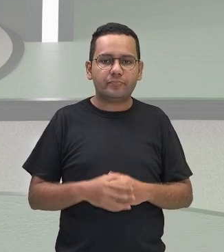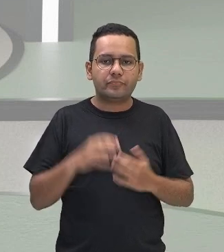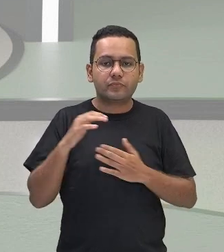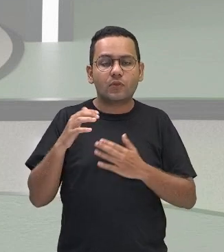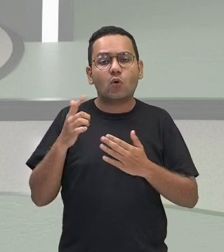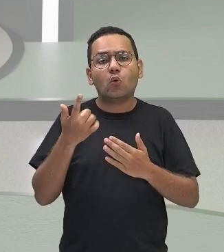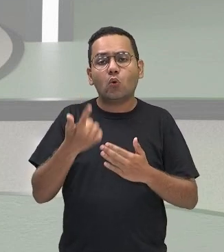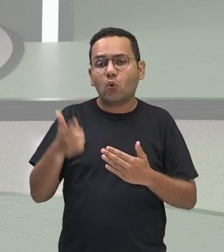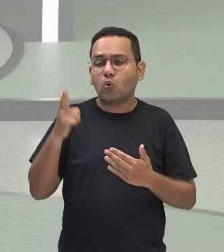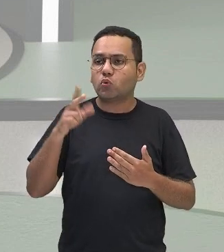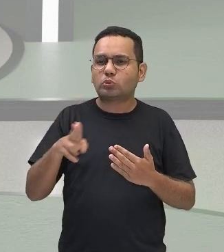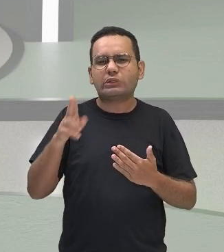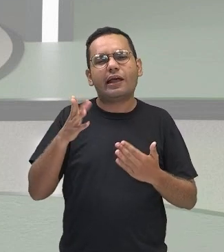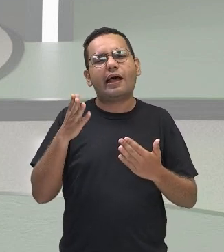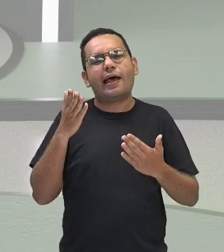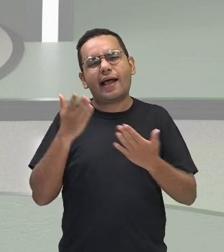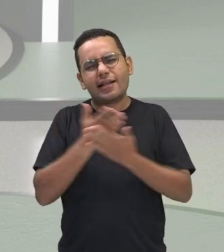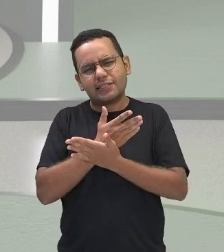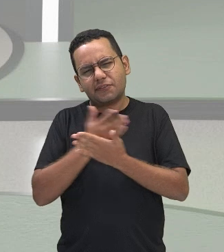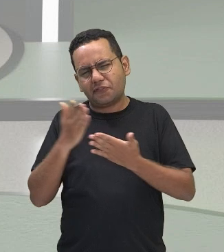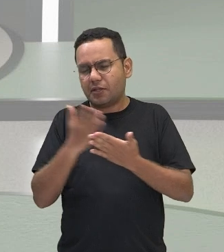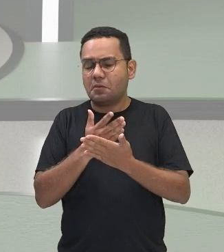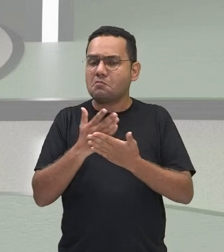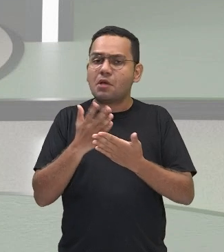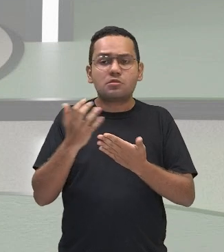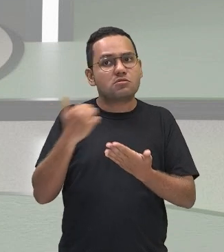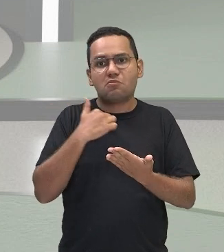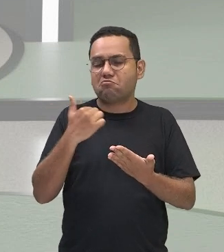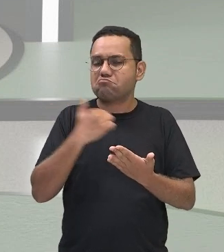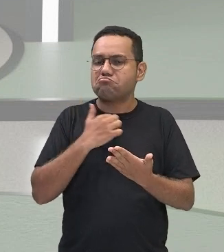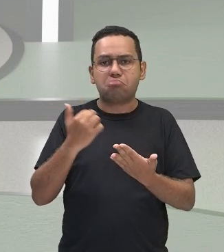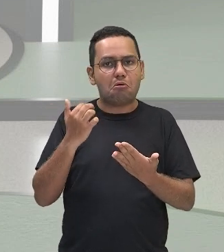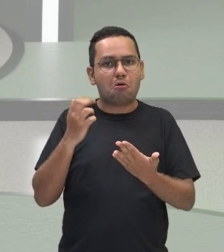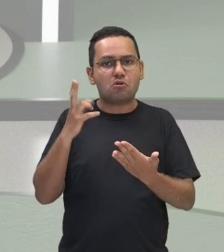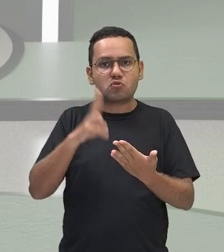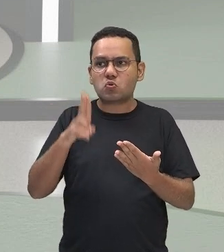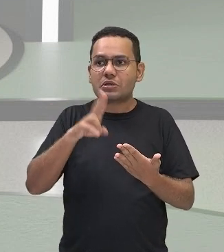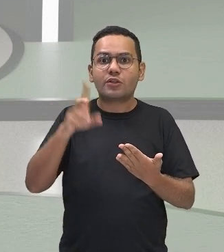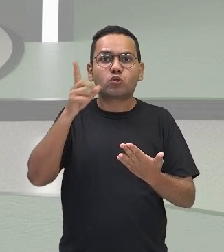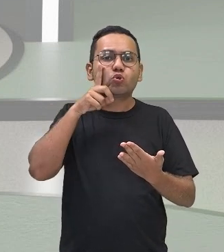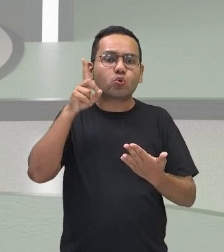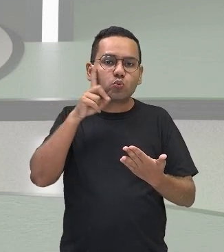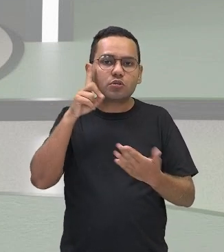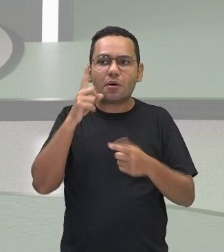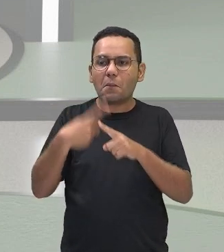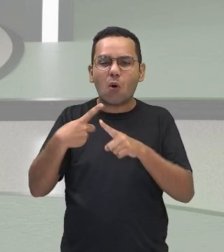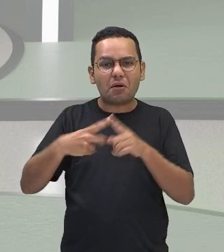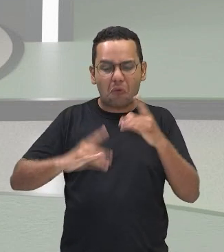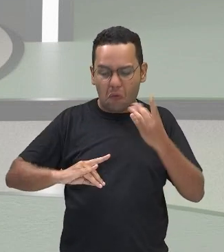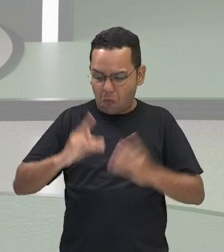não deve ser usado de rotina porque ele possui uma carga hormonal muito elevada,